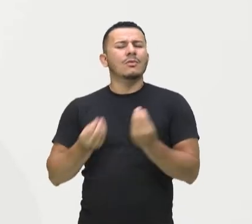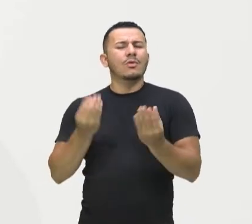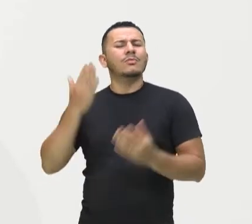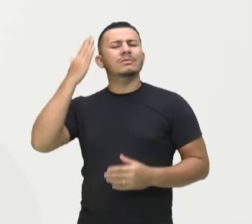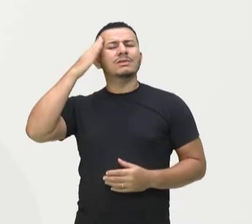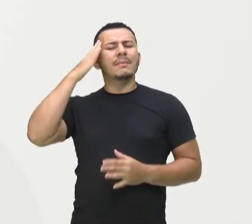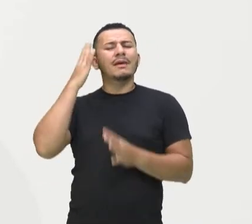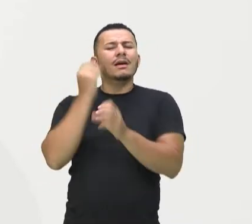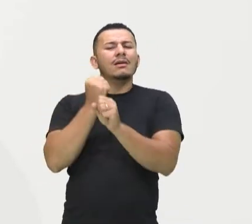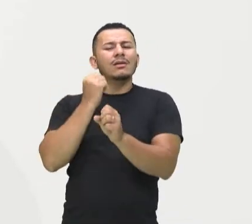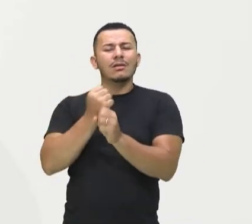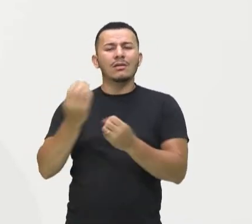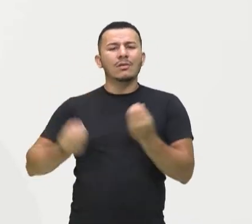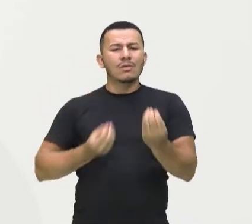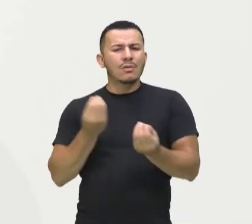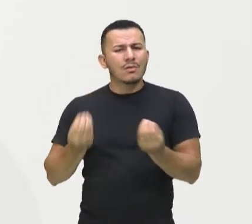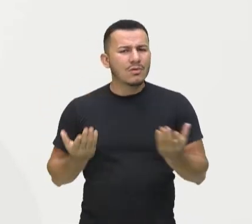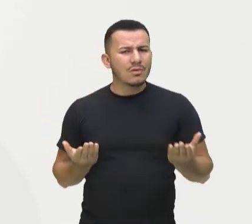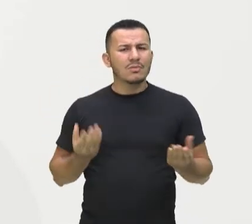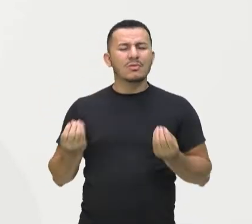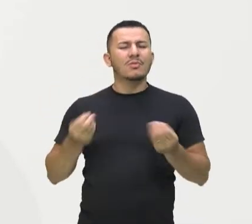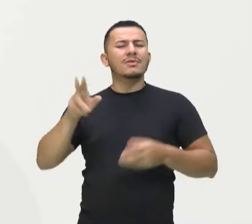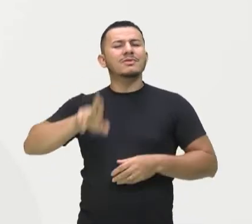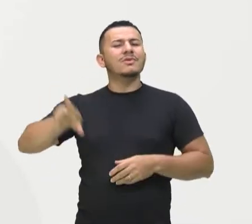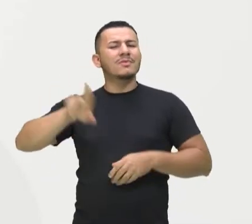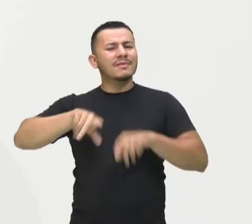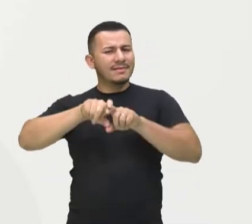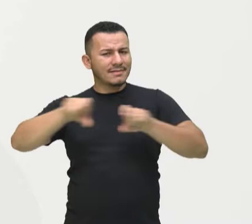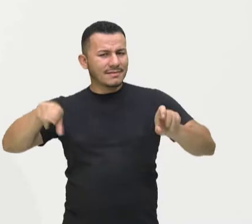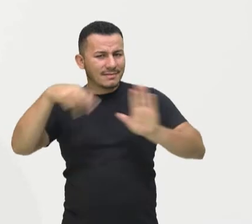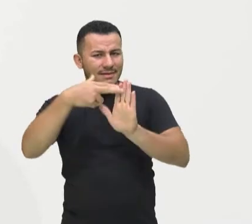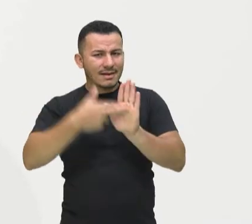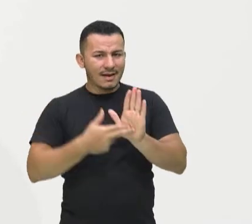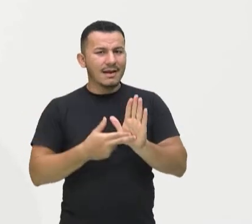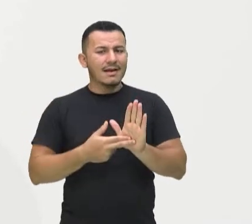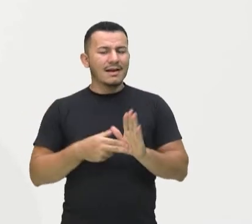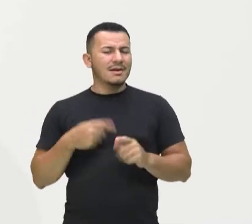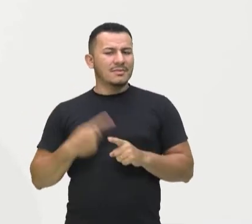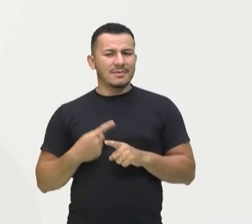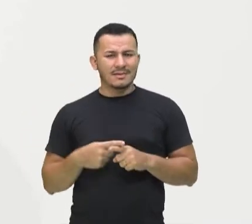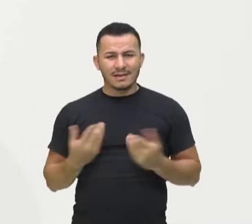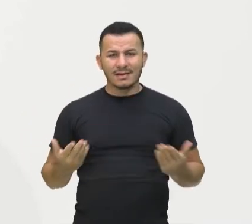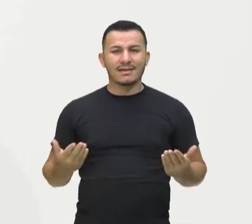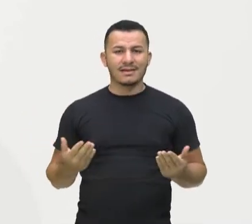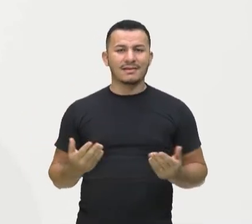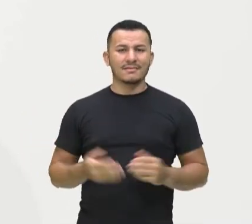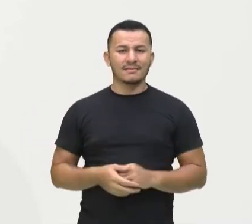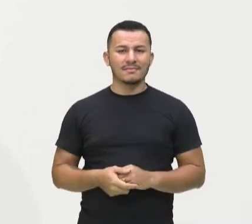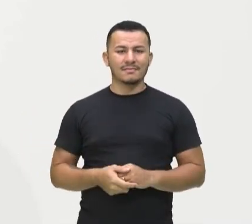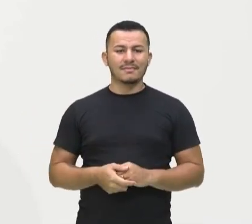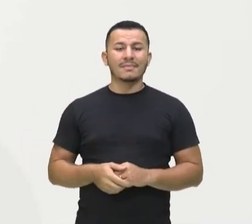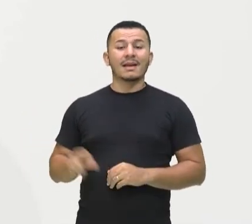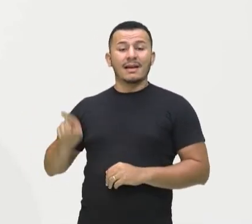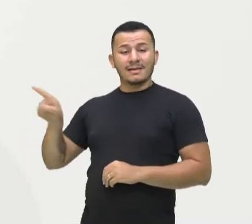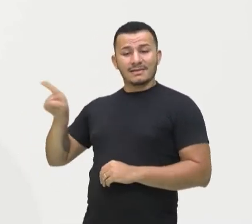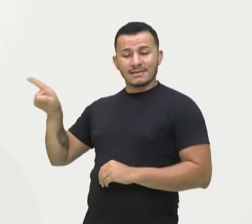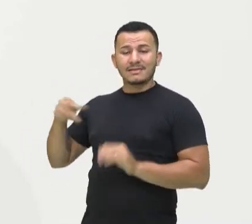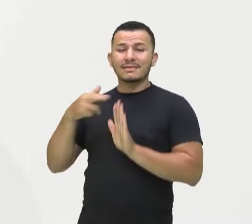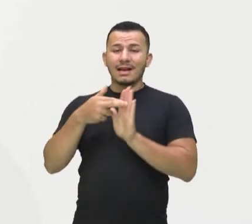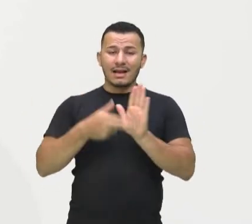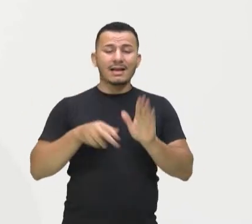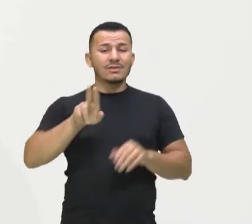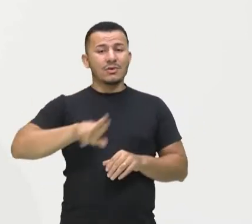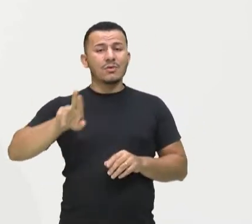consegue fazer isso? Por que que a gente aplica essa fórmula? É muito importante você saber, tá? Aplicamos essa fórmula porque a gente